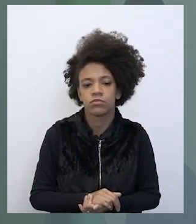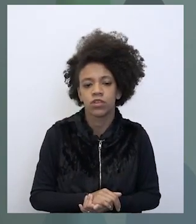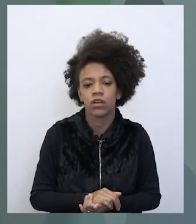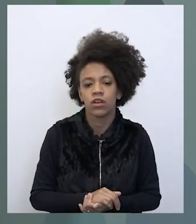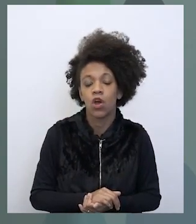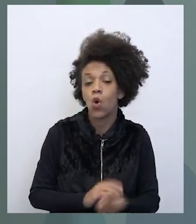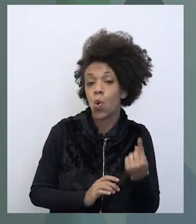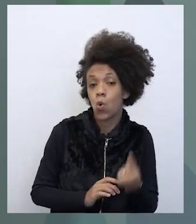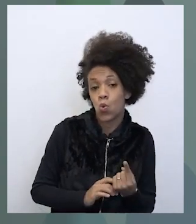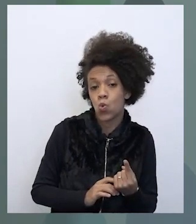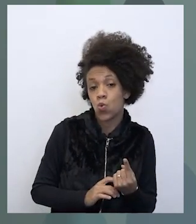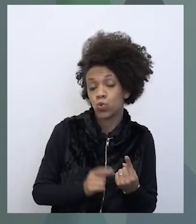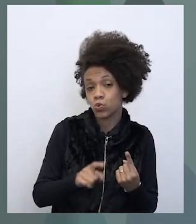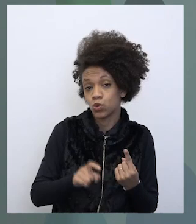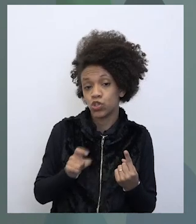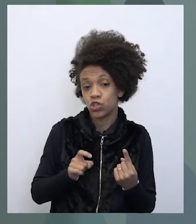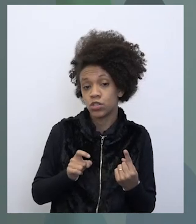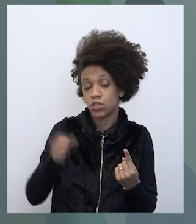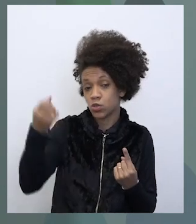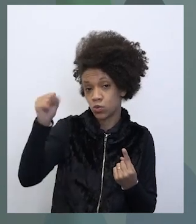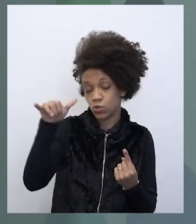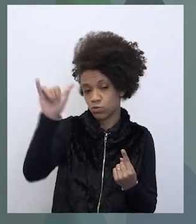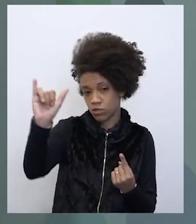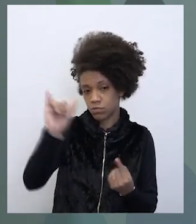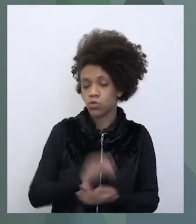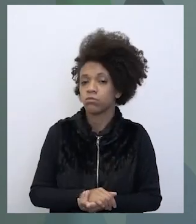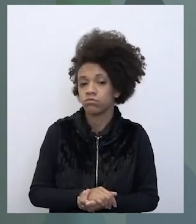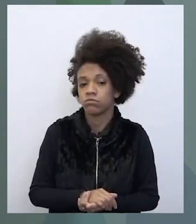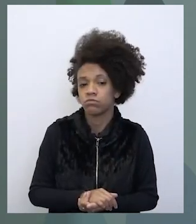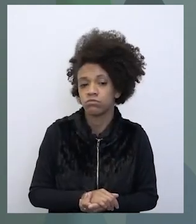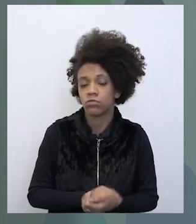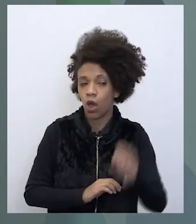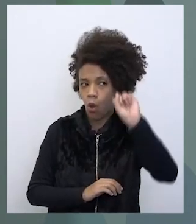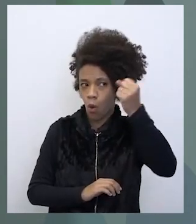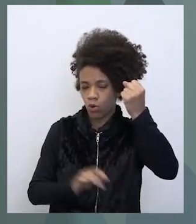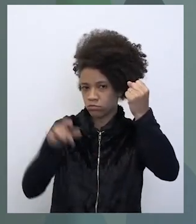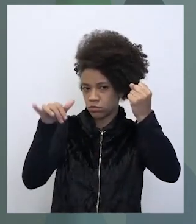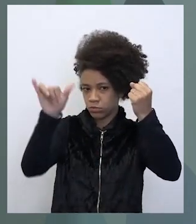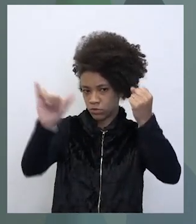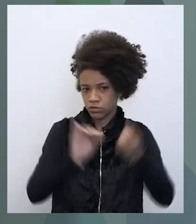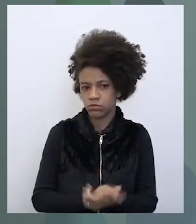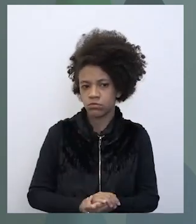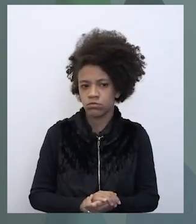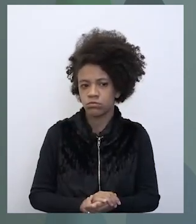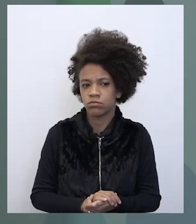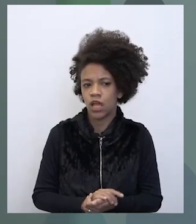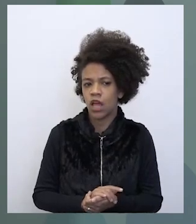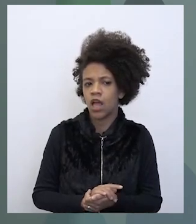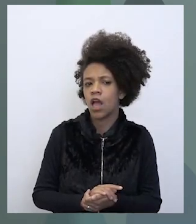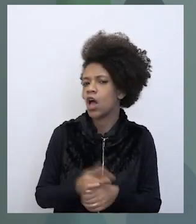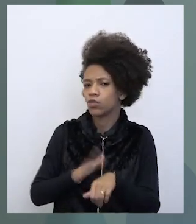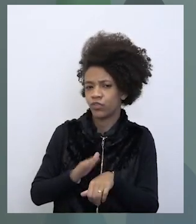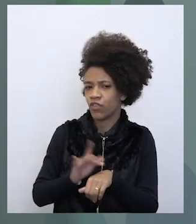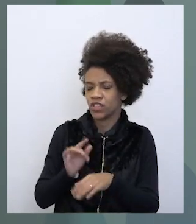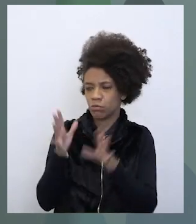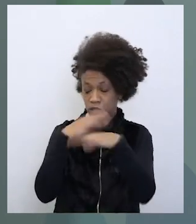do X com o 8 do Y. Aqui, ó. Sim? Podia fazer os tracejadinhos. Eu não vou fazer para não ficar muito poluída a imagem para